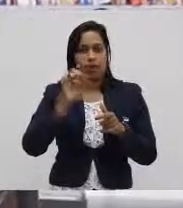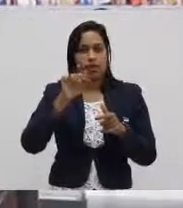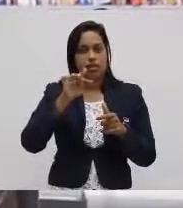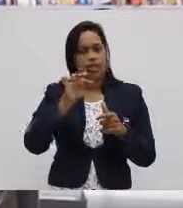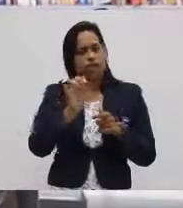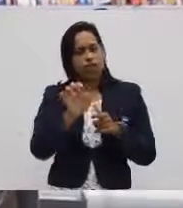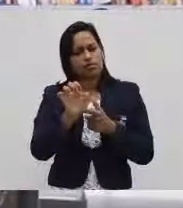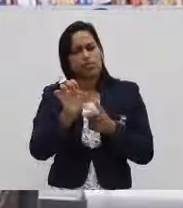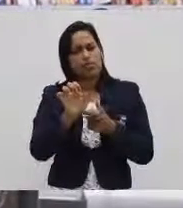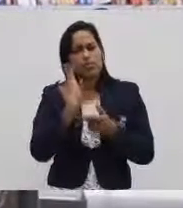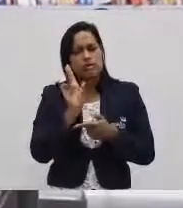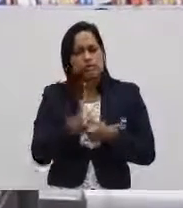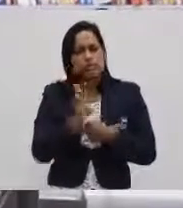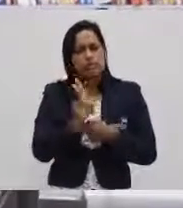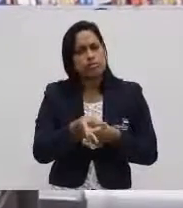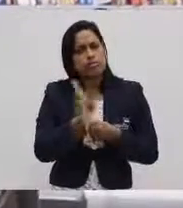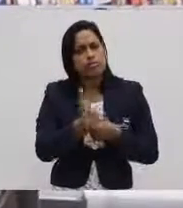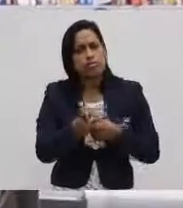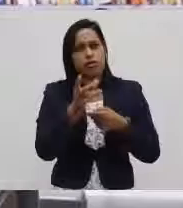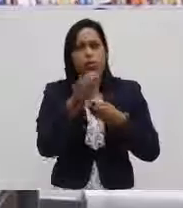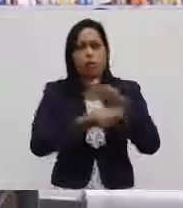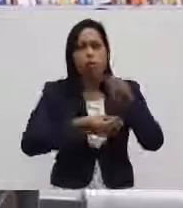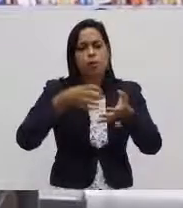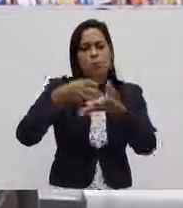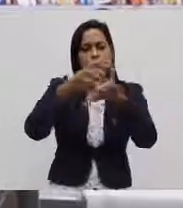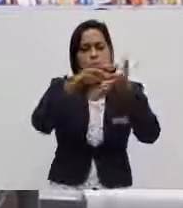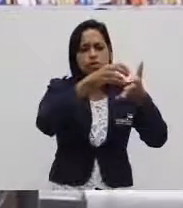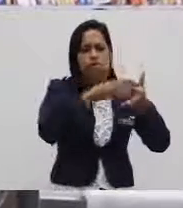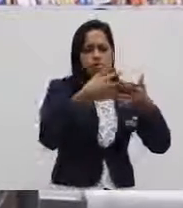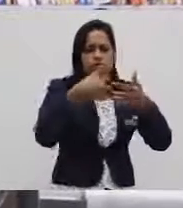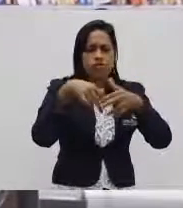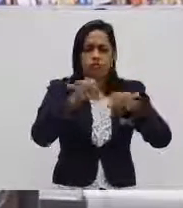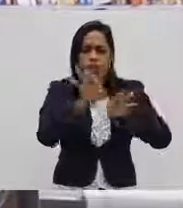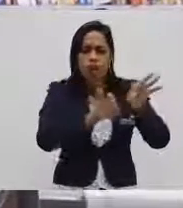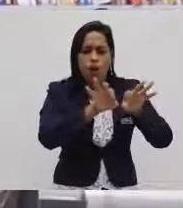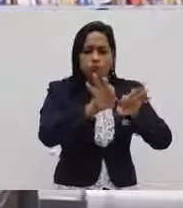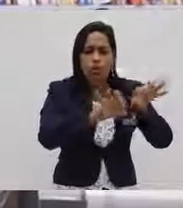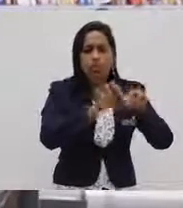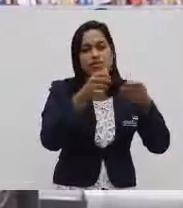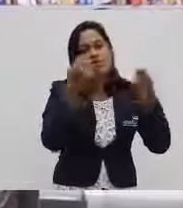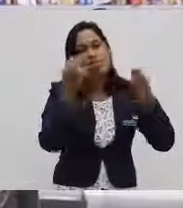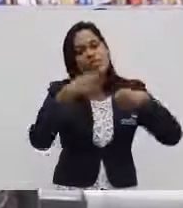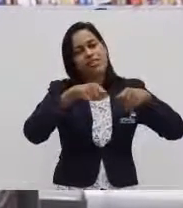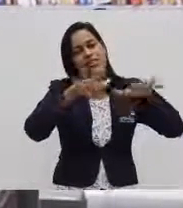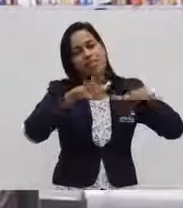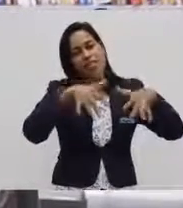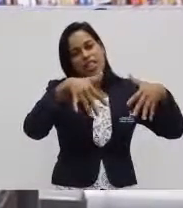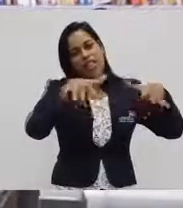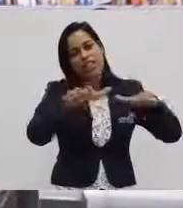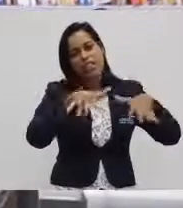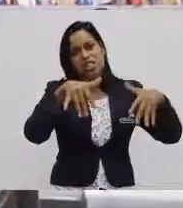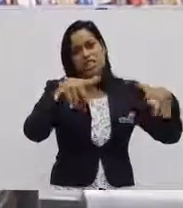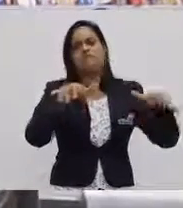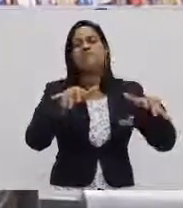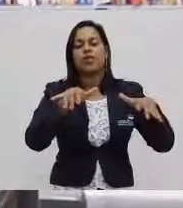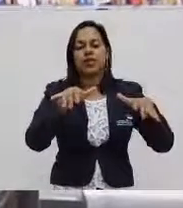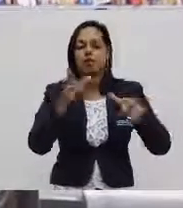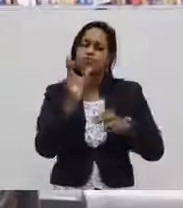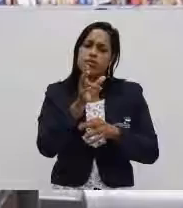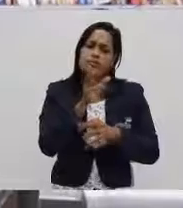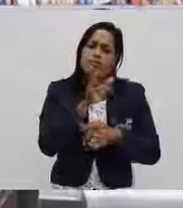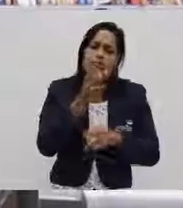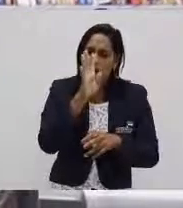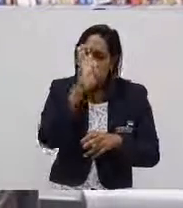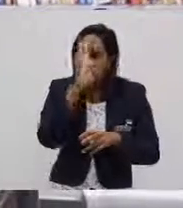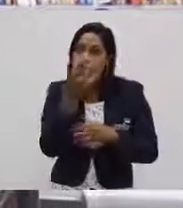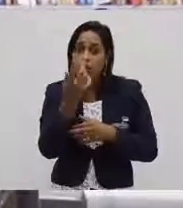são aquelas nas quais as instalações devem ser suficientemente flexíveis para manejar uma ampla variedade